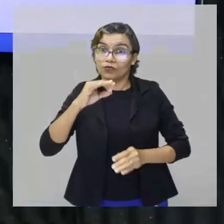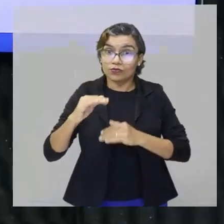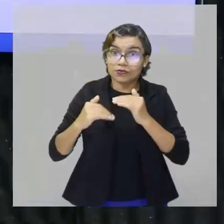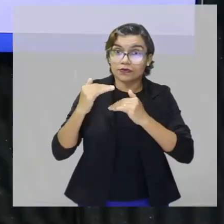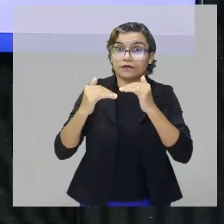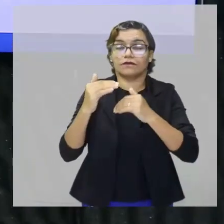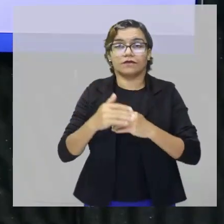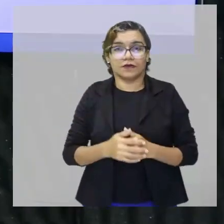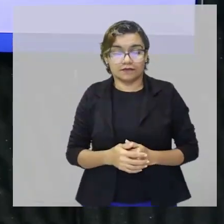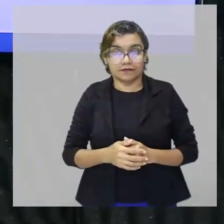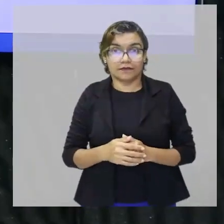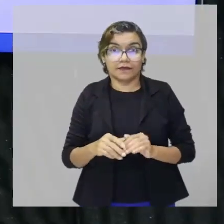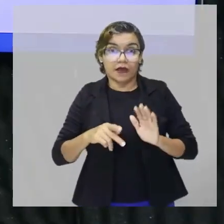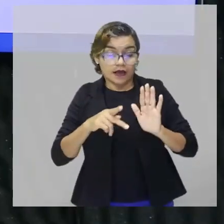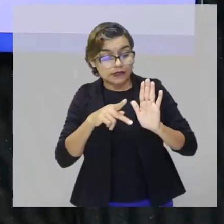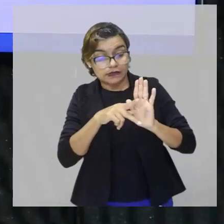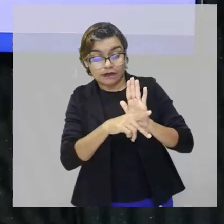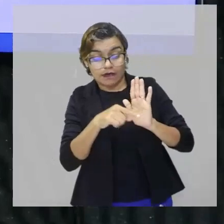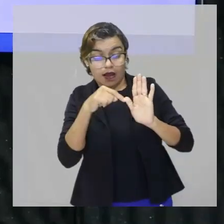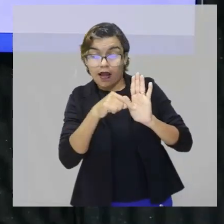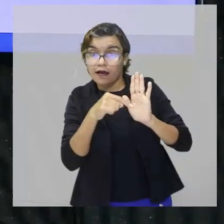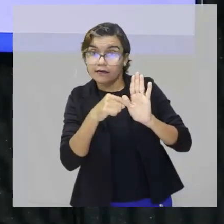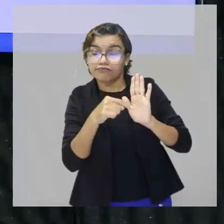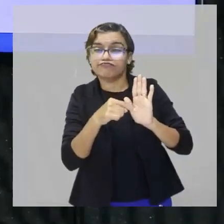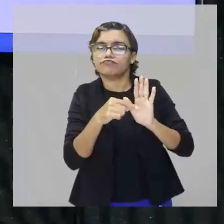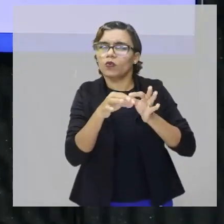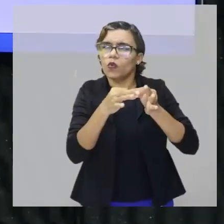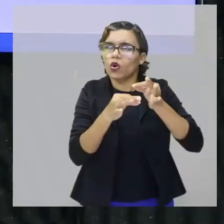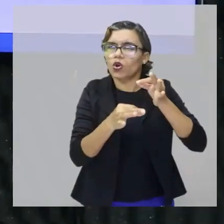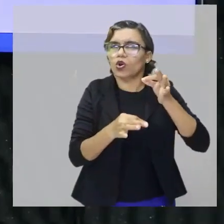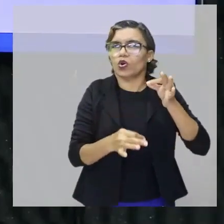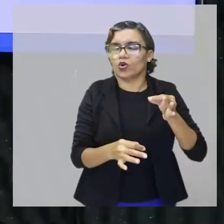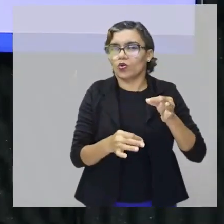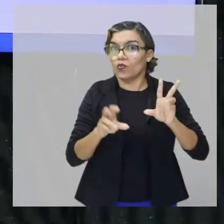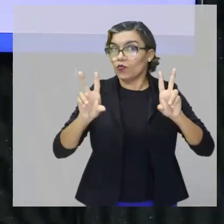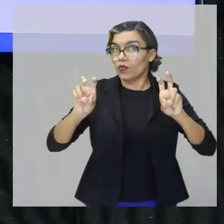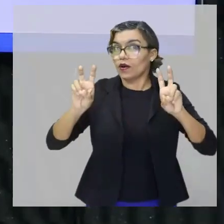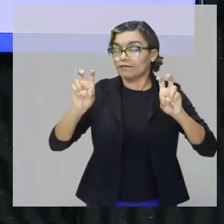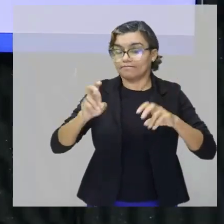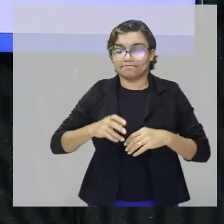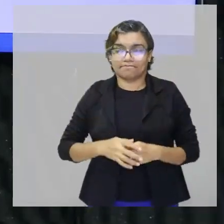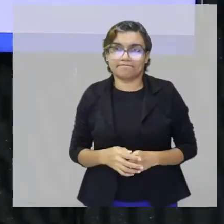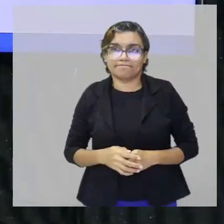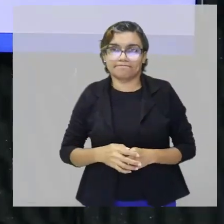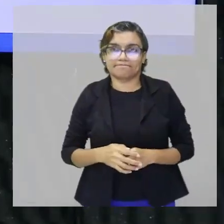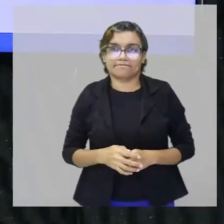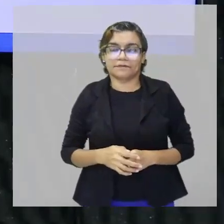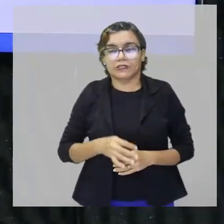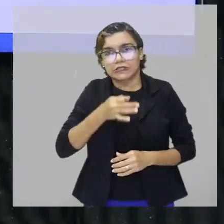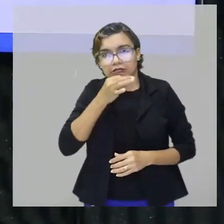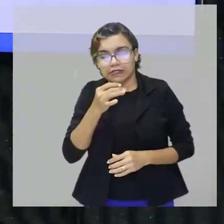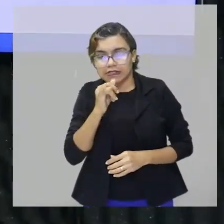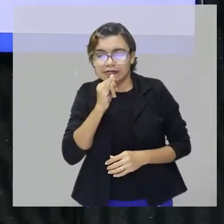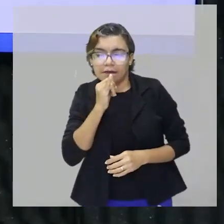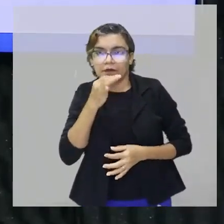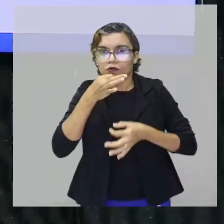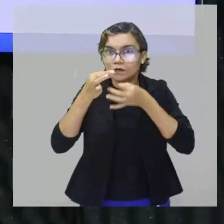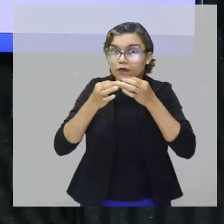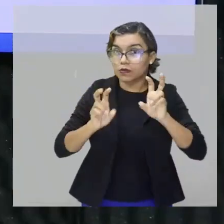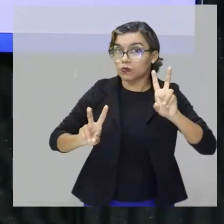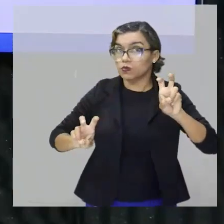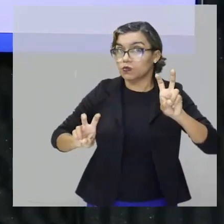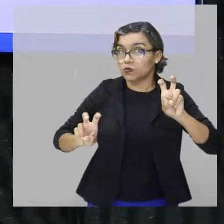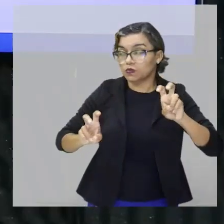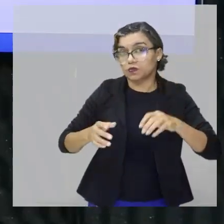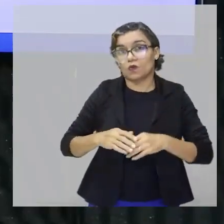você desenvolverá todo o assunto, né, todo o tema que está sendo tratado, seja por meio de uma argumentação por citação,